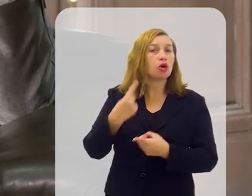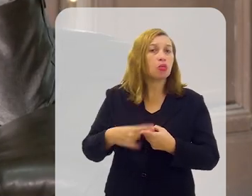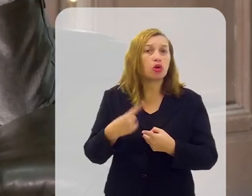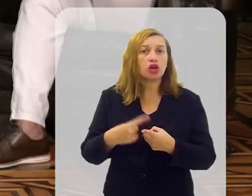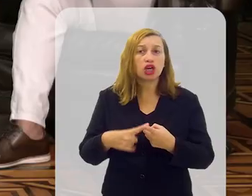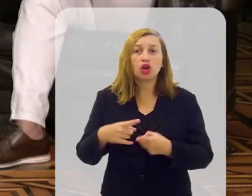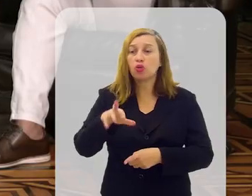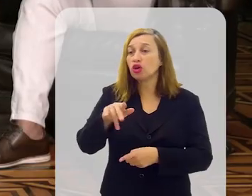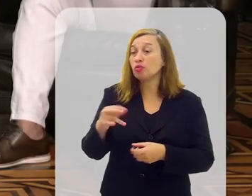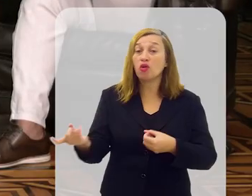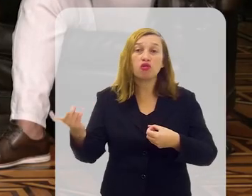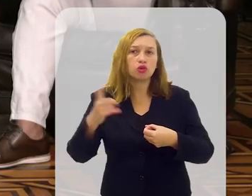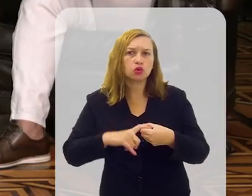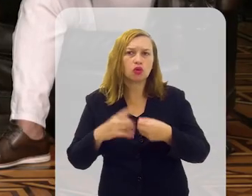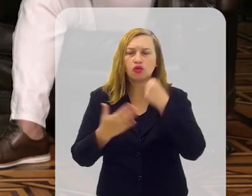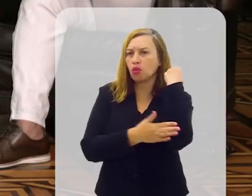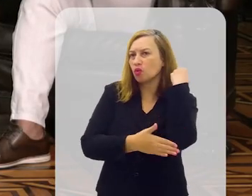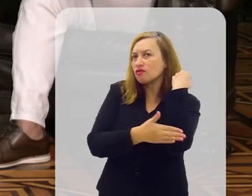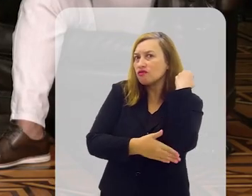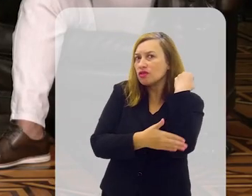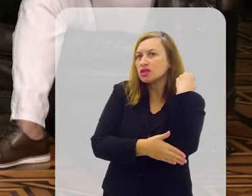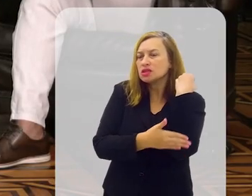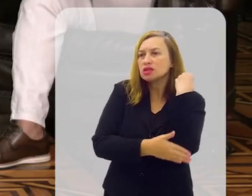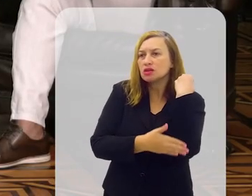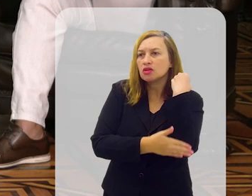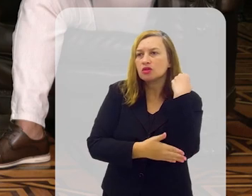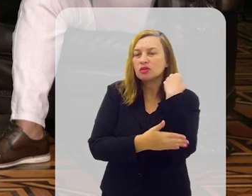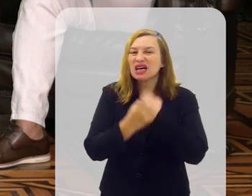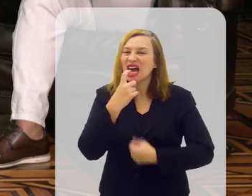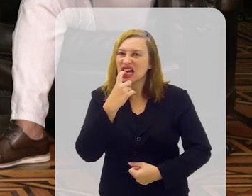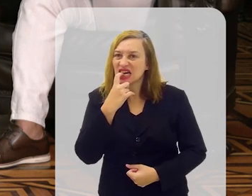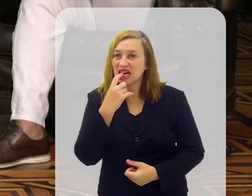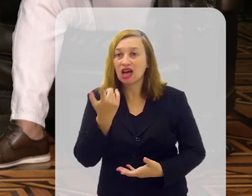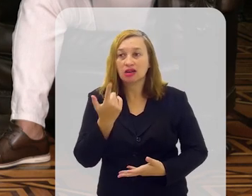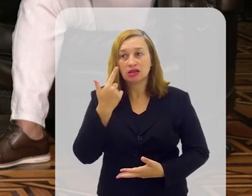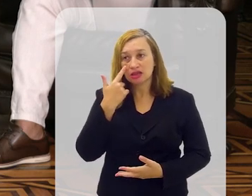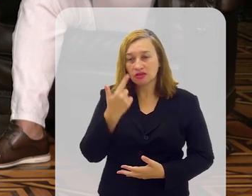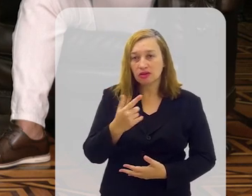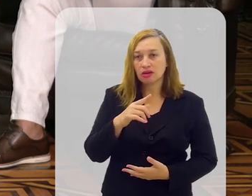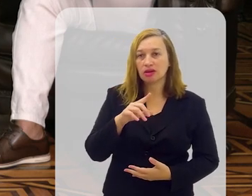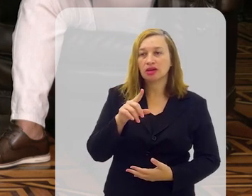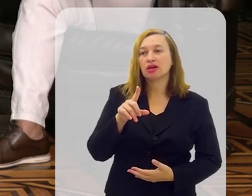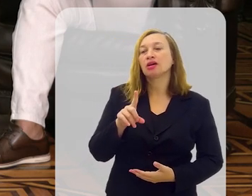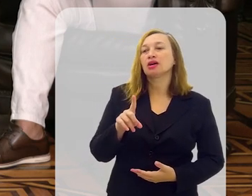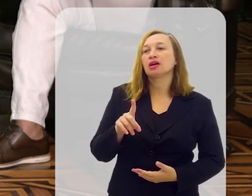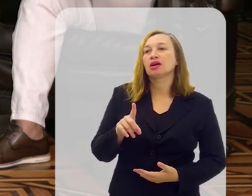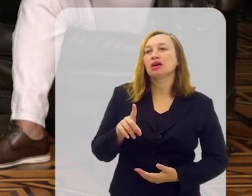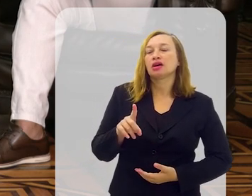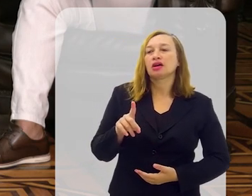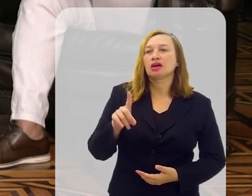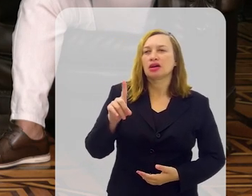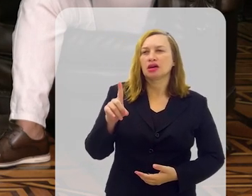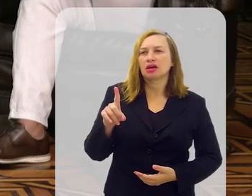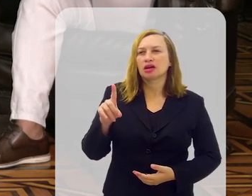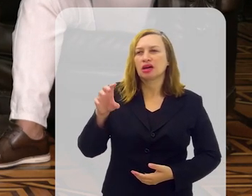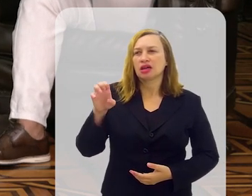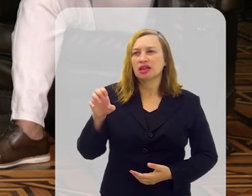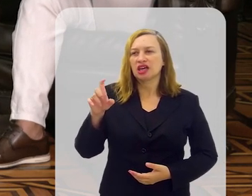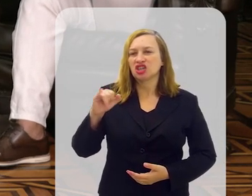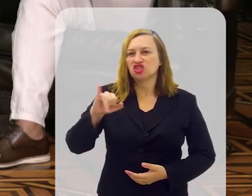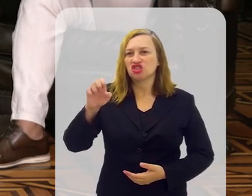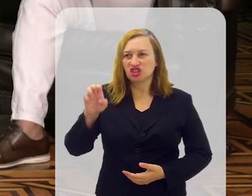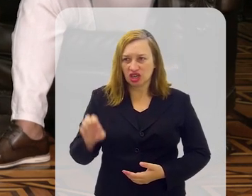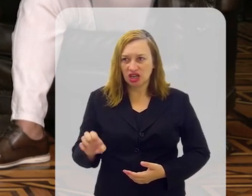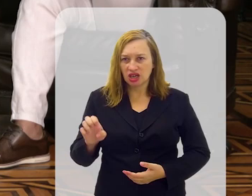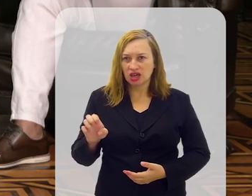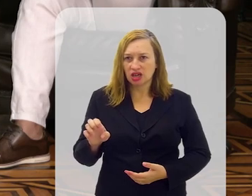ficou com invejinha, ficou com ciúmezinho. É verdade. É, você já viu o DG batendo o pé? Come, DG, não quero, não